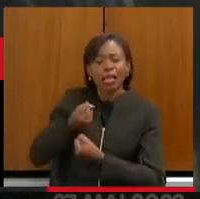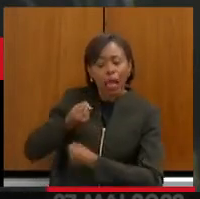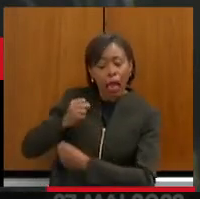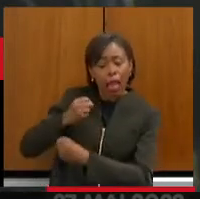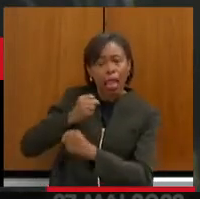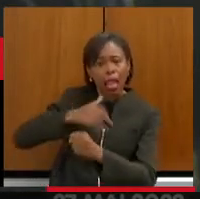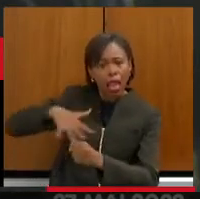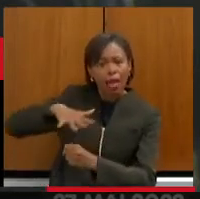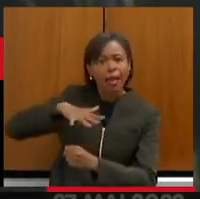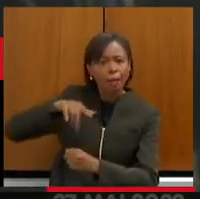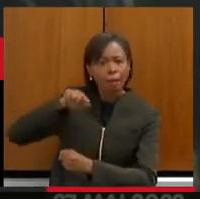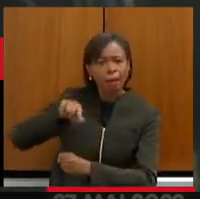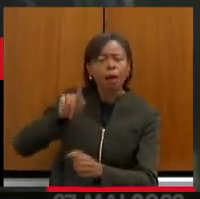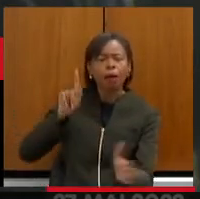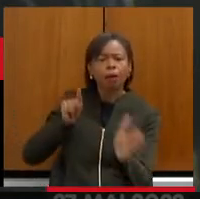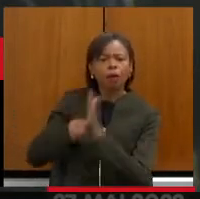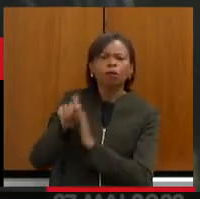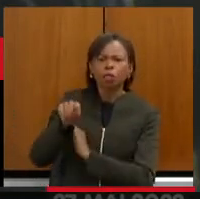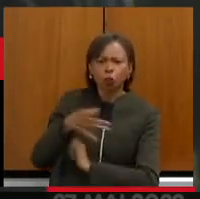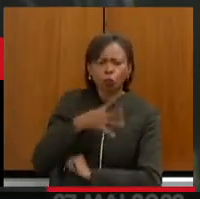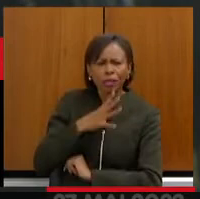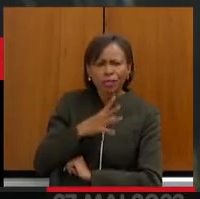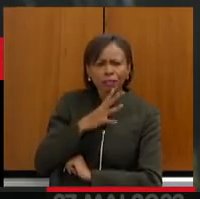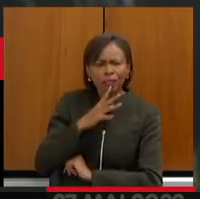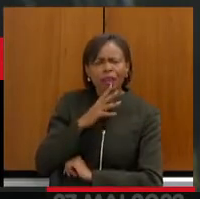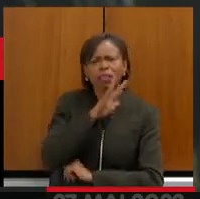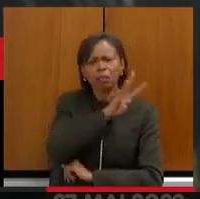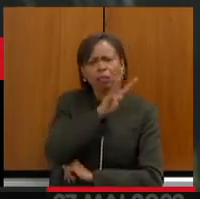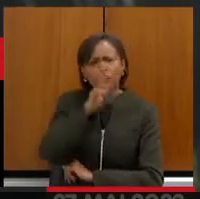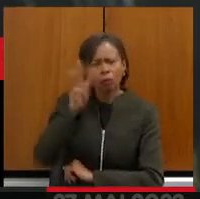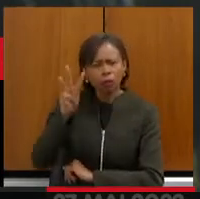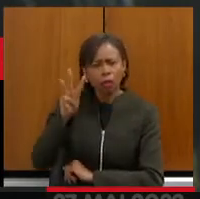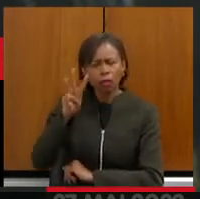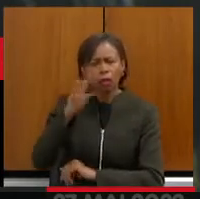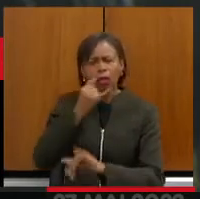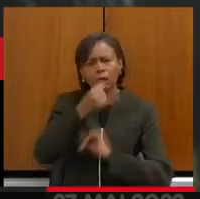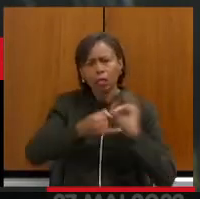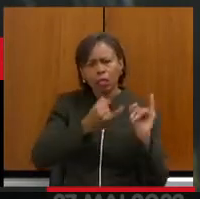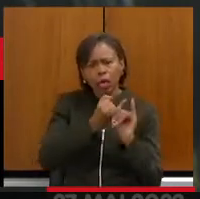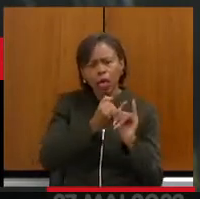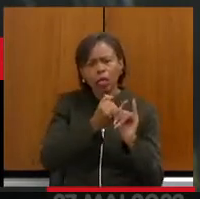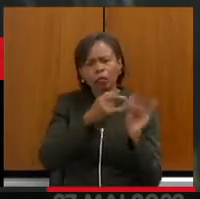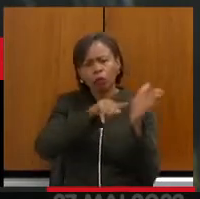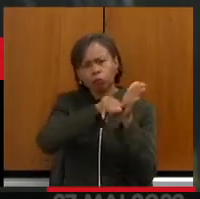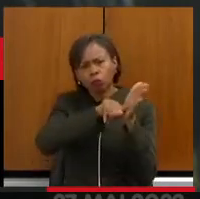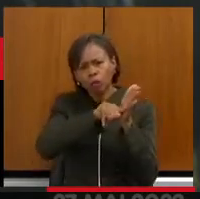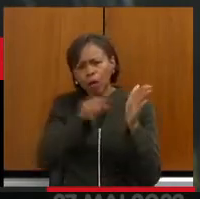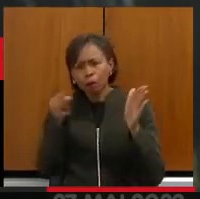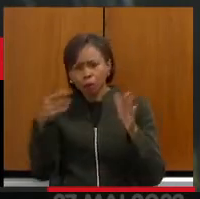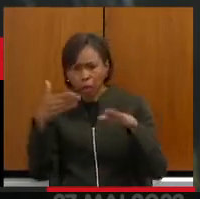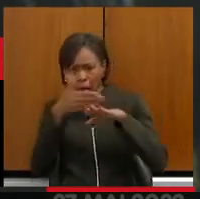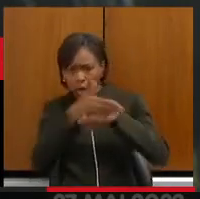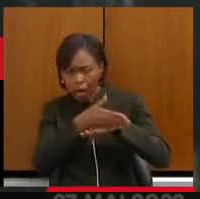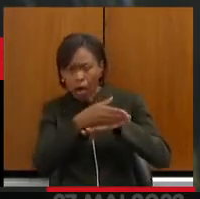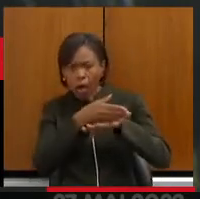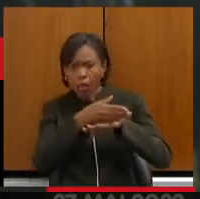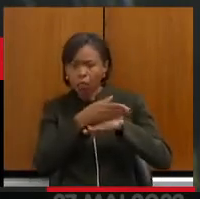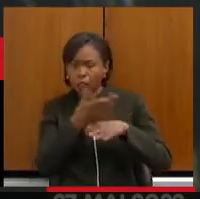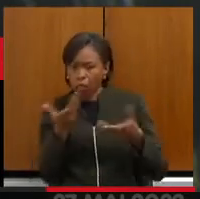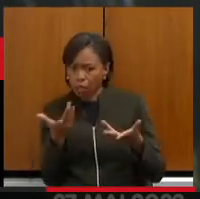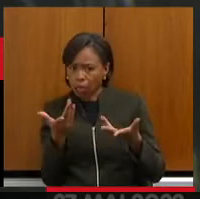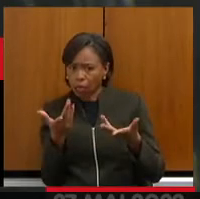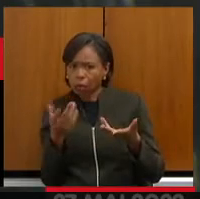perguntar a elas quais desses canais elas conhecem acessam e se sentem seguras para acessar Porque sem isso nós não caminhamos juntas